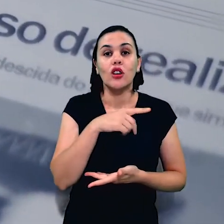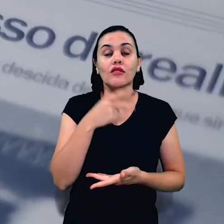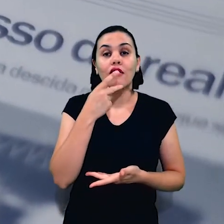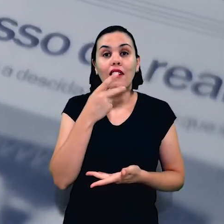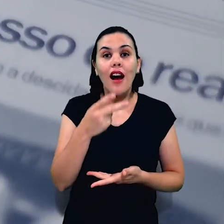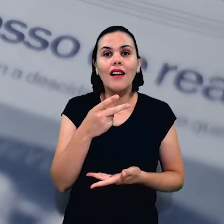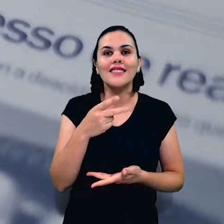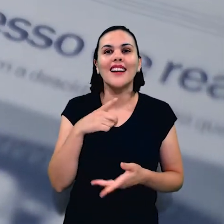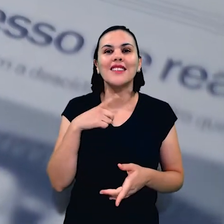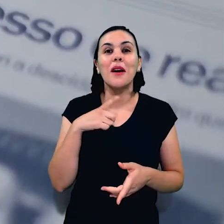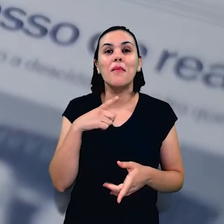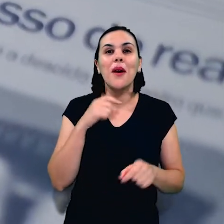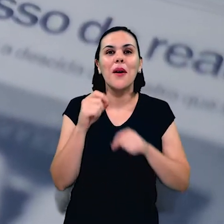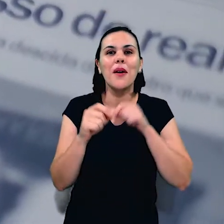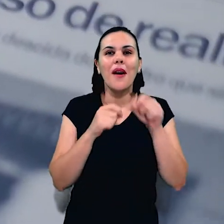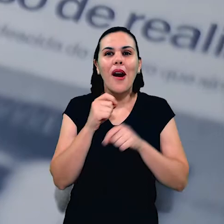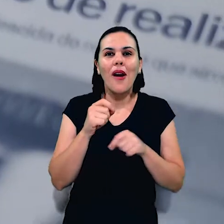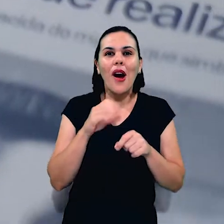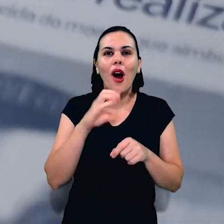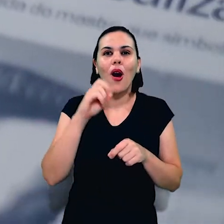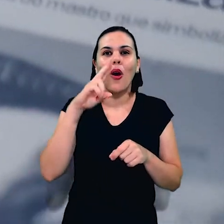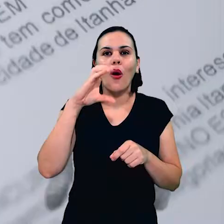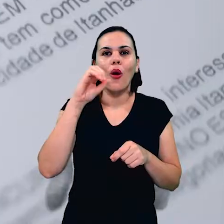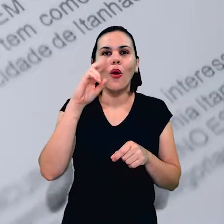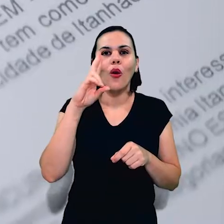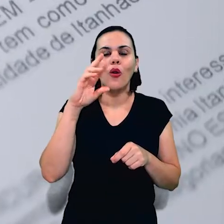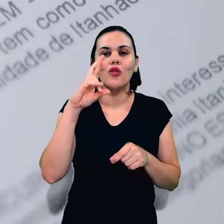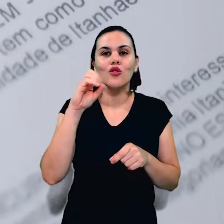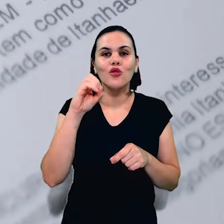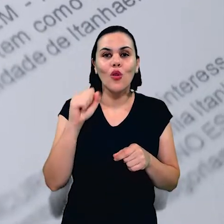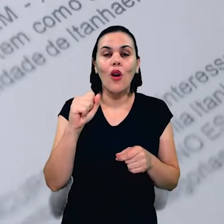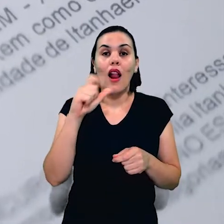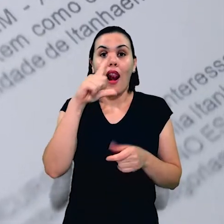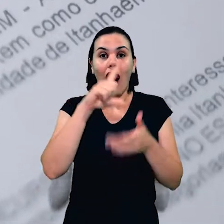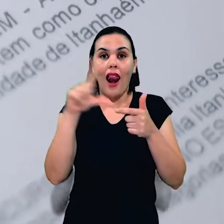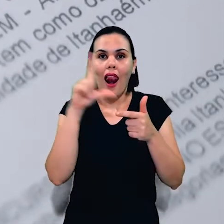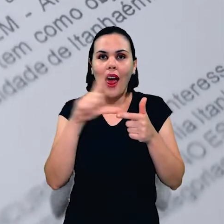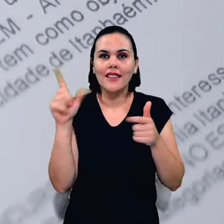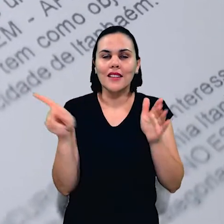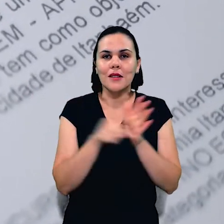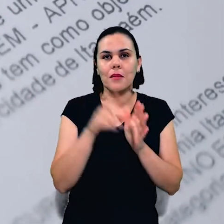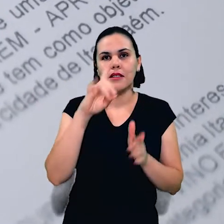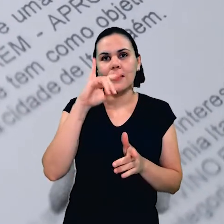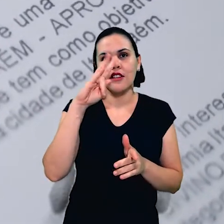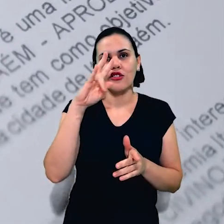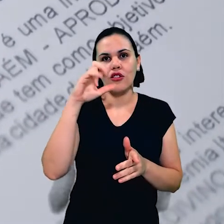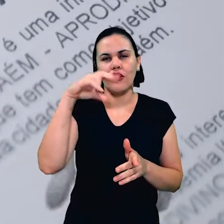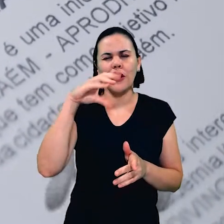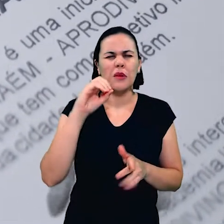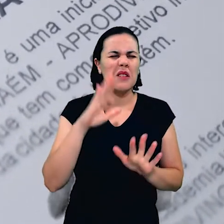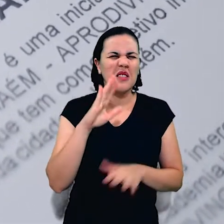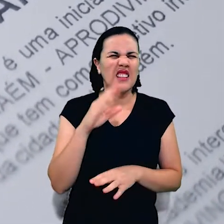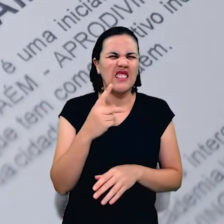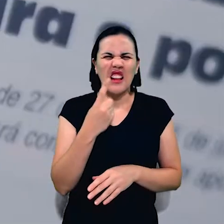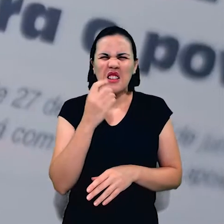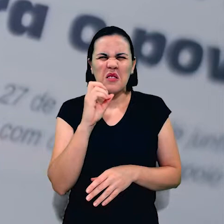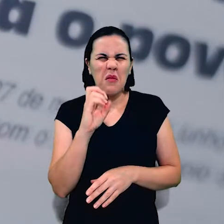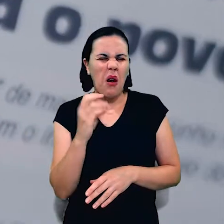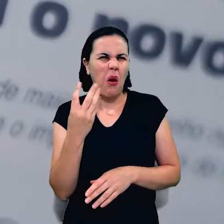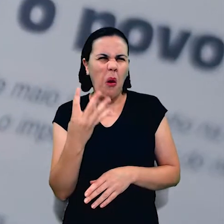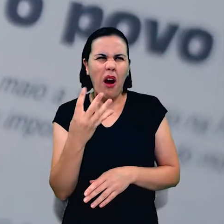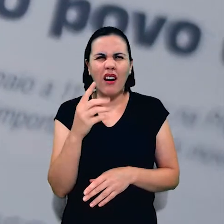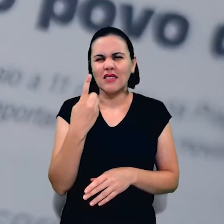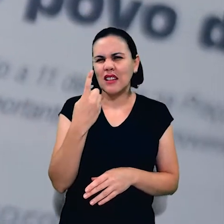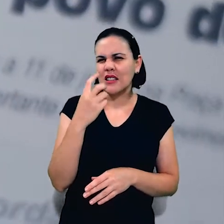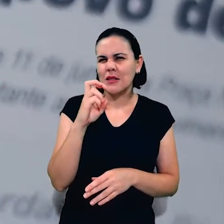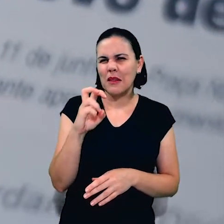chama Concurso Letras do Divino, que está aí, se não me engano, na 14ª, 15ª edição. Então a gente também está aí,